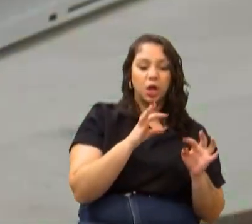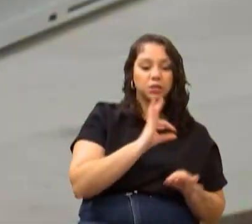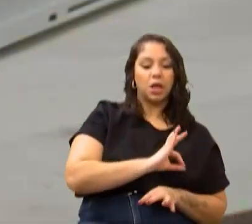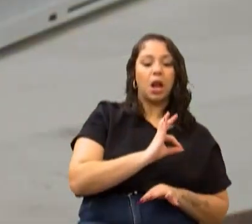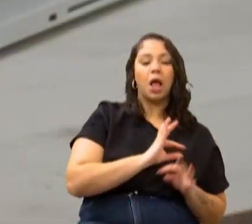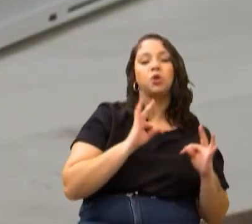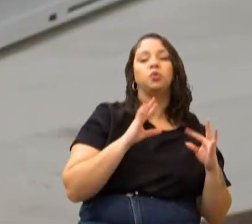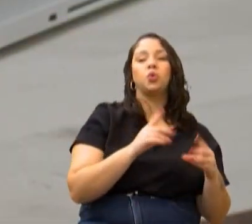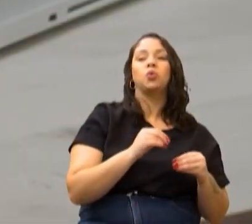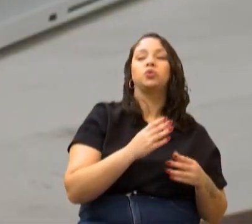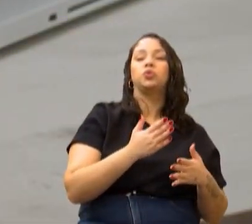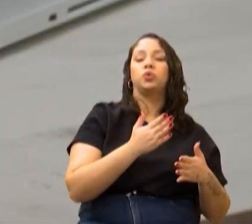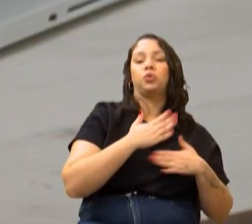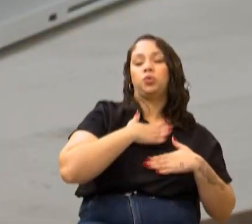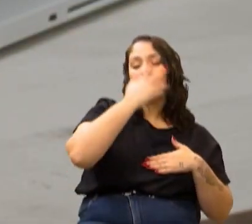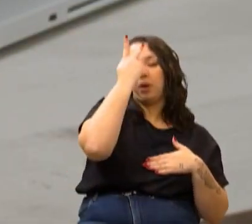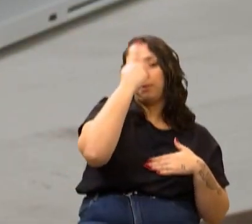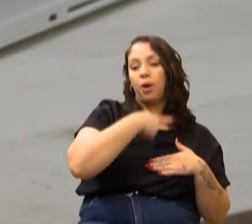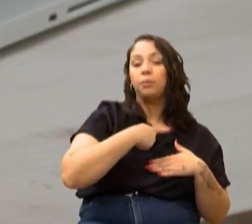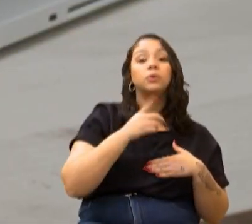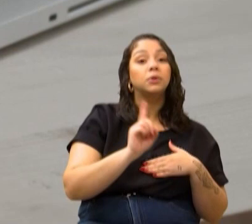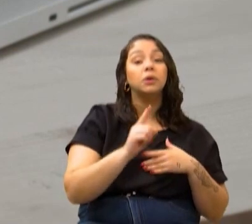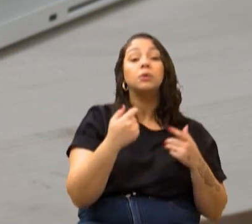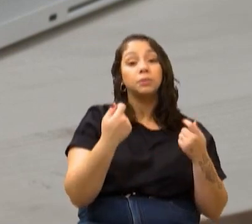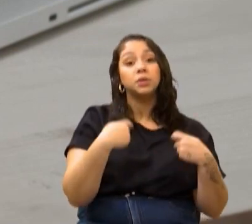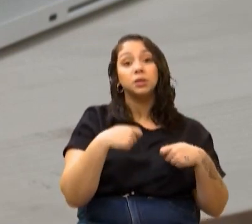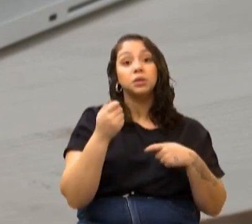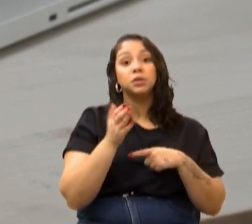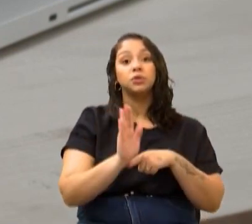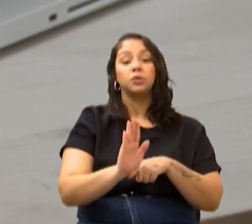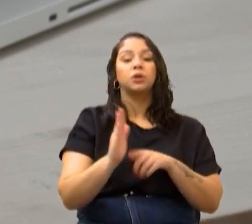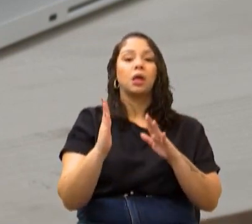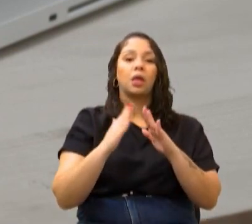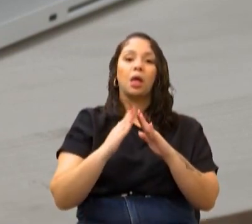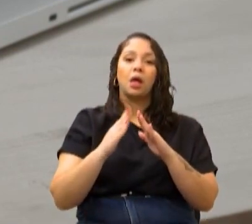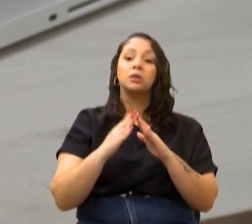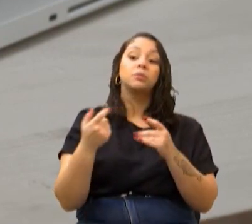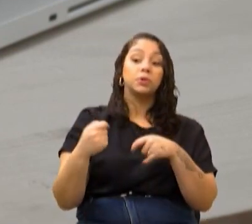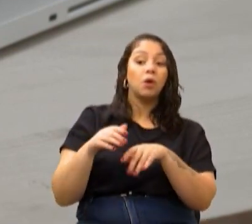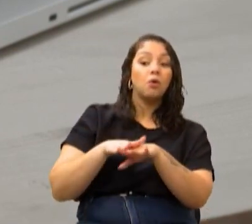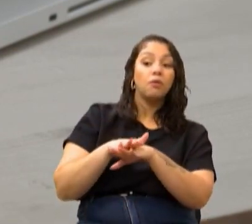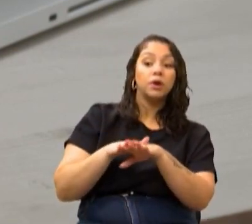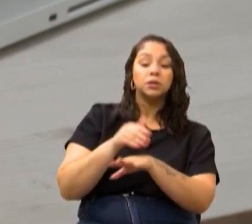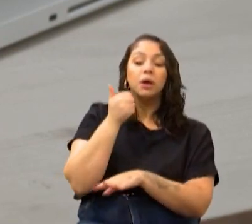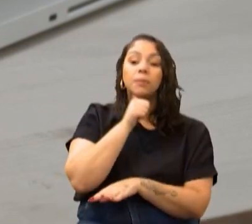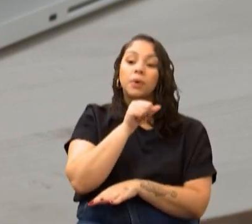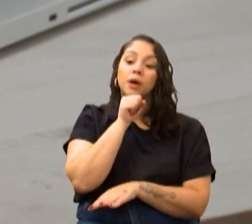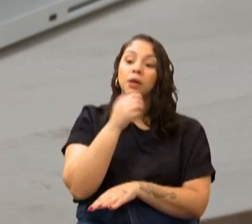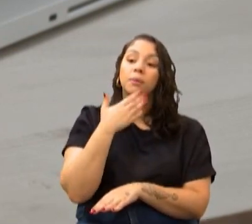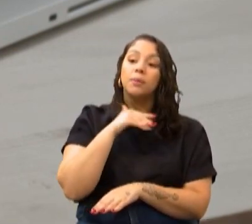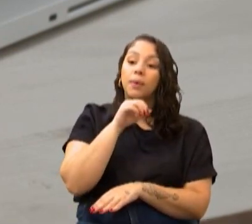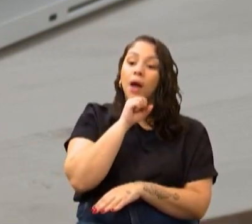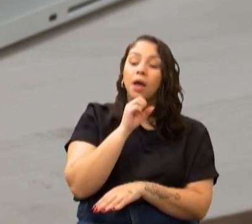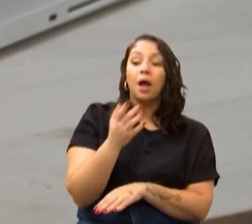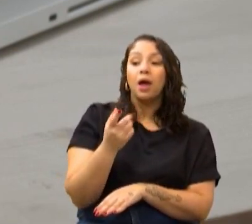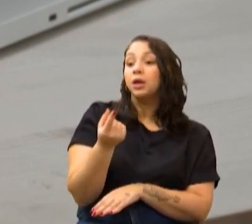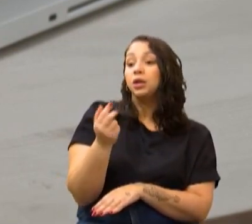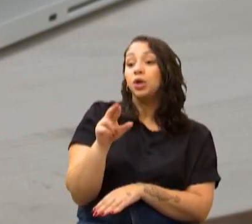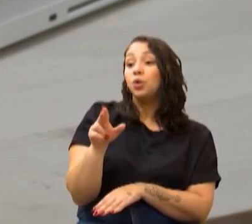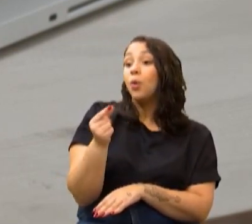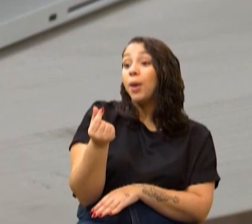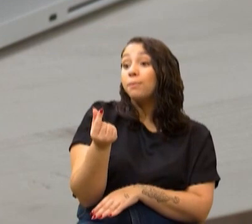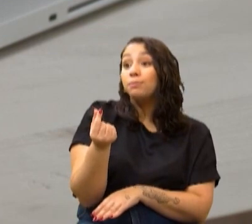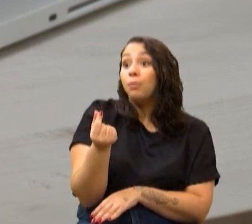ele, muitas vezes ele esquece de ajudar em casa. Então acho que é importante sim, né? Nem que converse com os pais, olha, não é